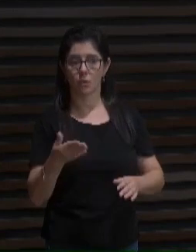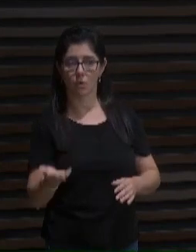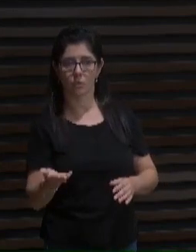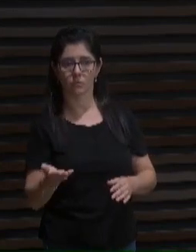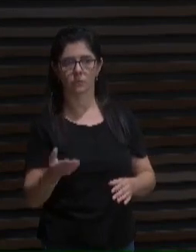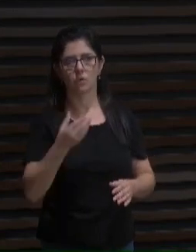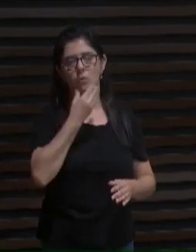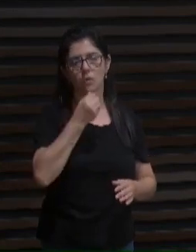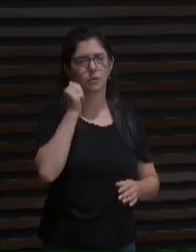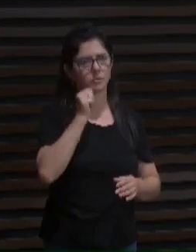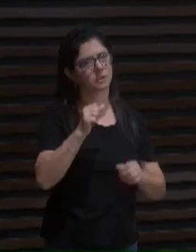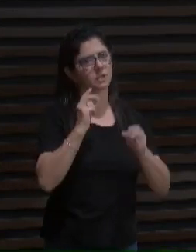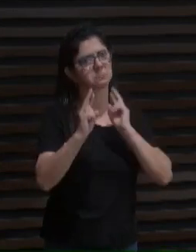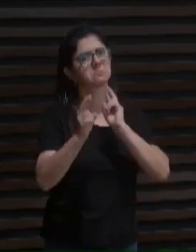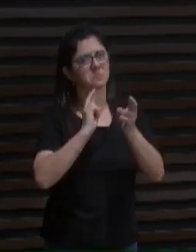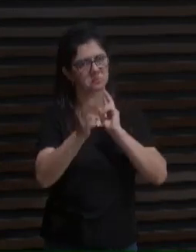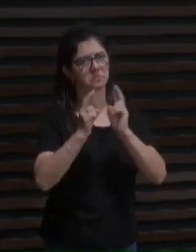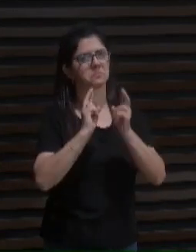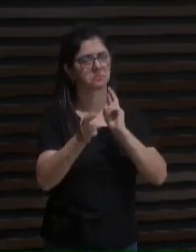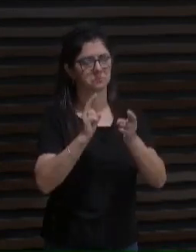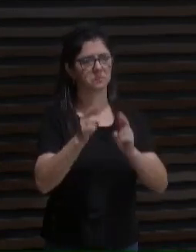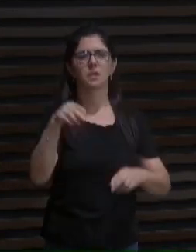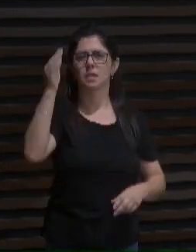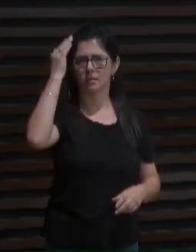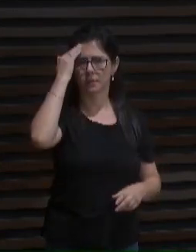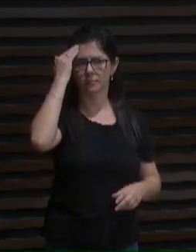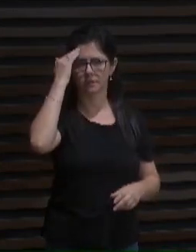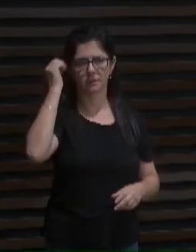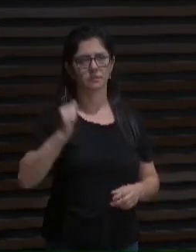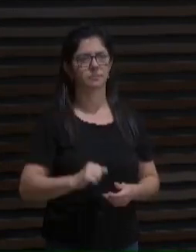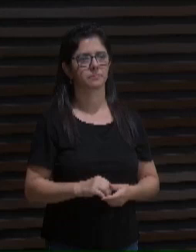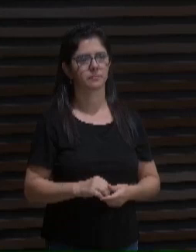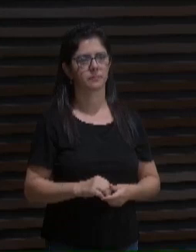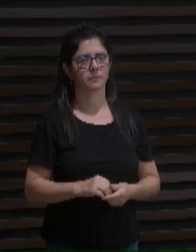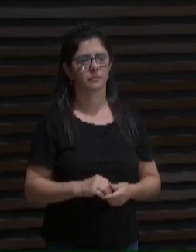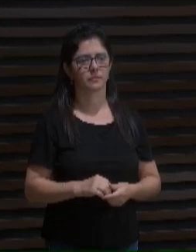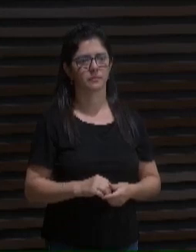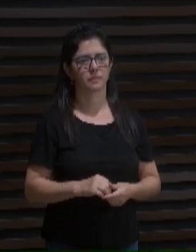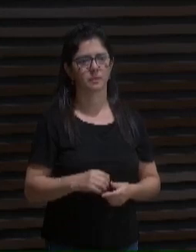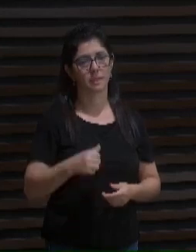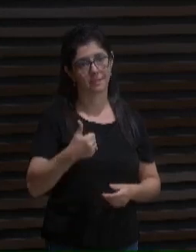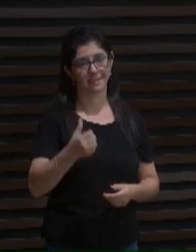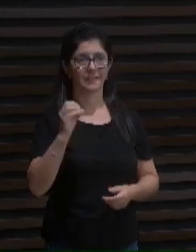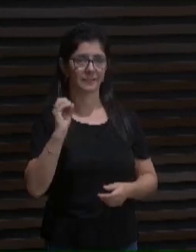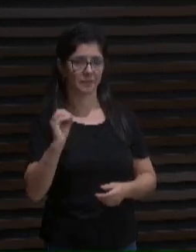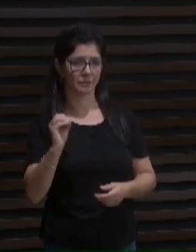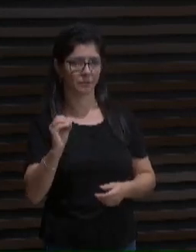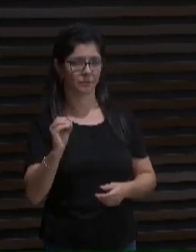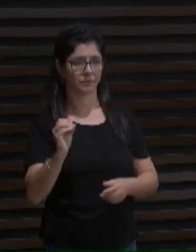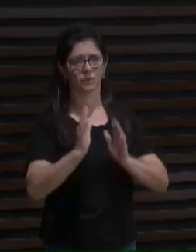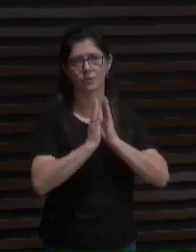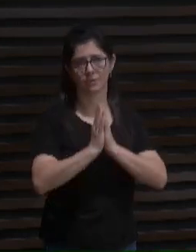murmuração? É para pensar. O que você prefere? 10 minutos orando ou um ano